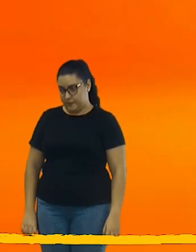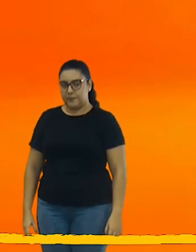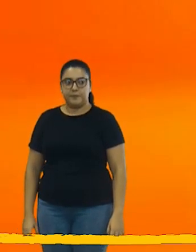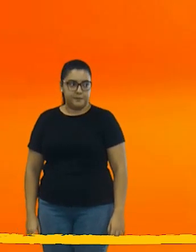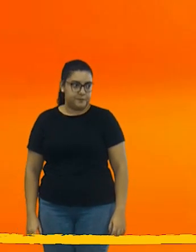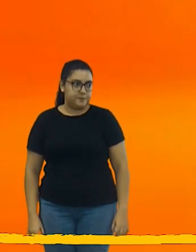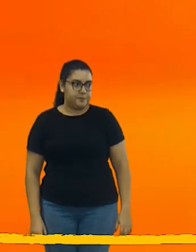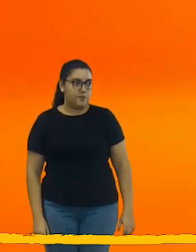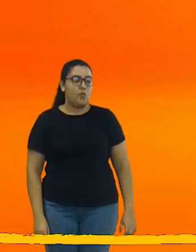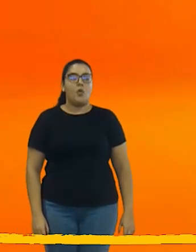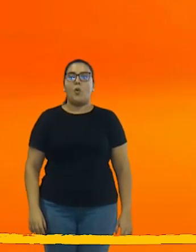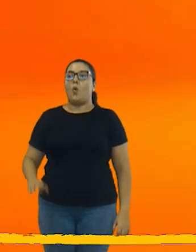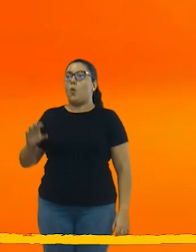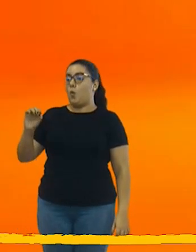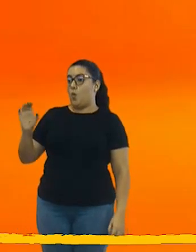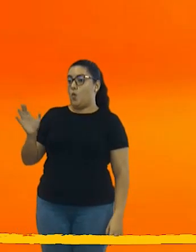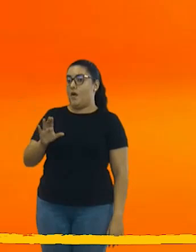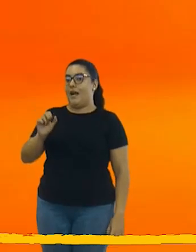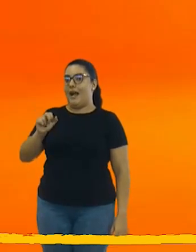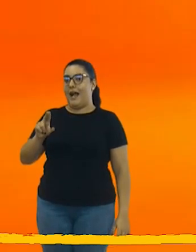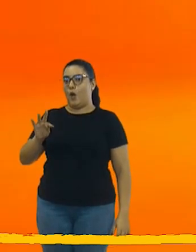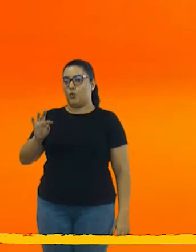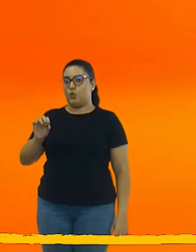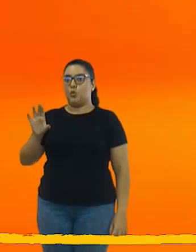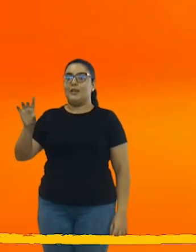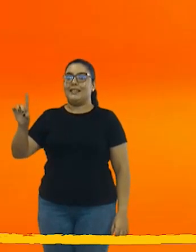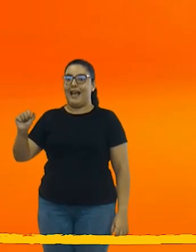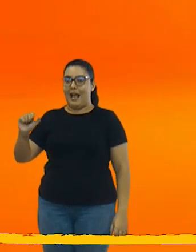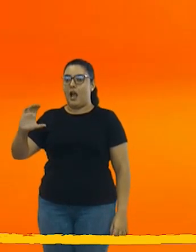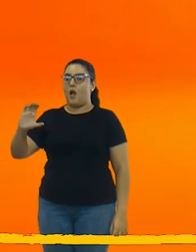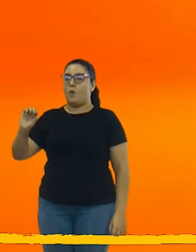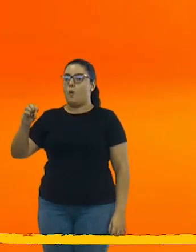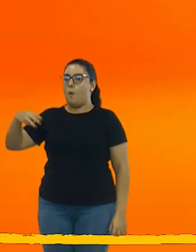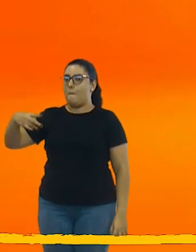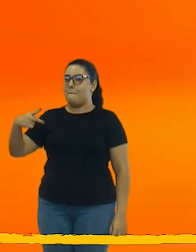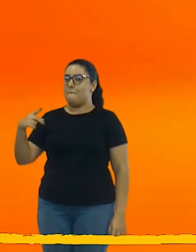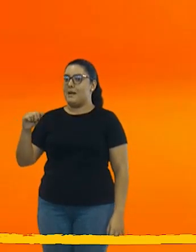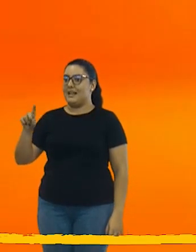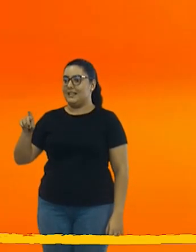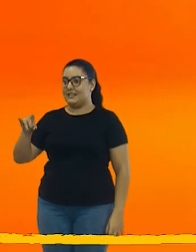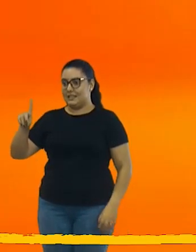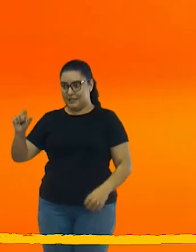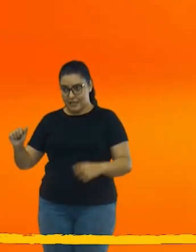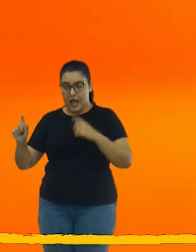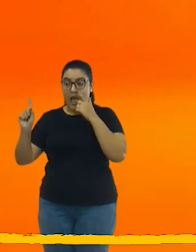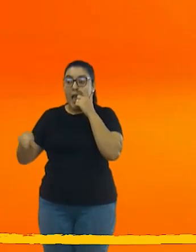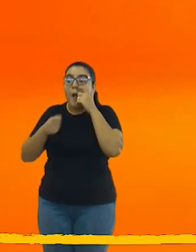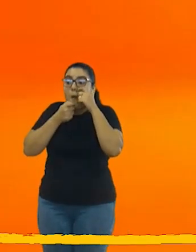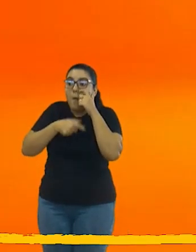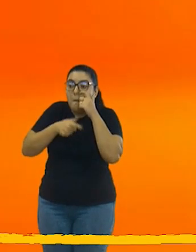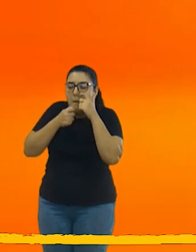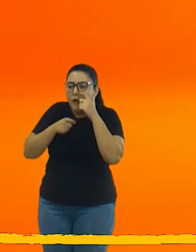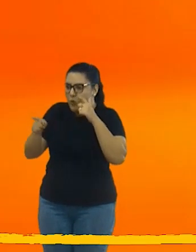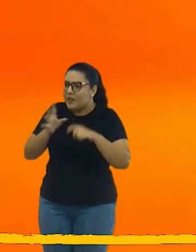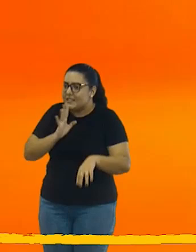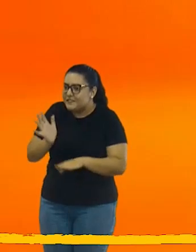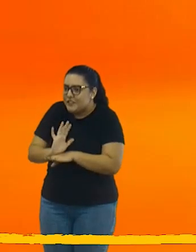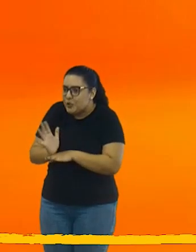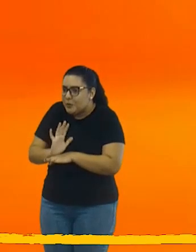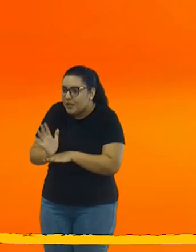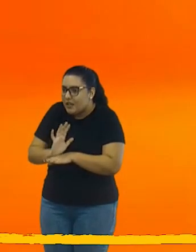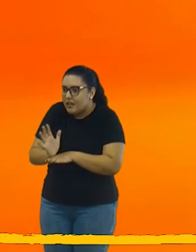No Alto da Compadecida, atentem para o detalhe, a ferramenta do humor, ela não está ali